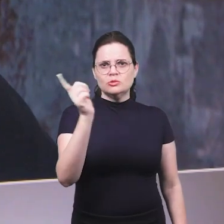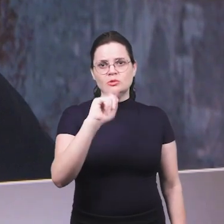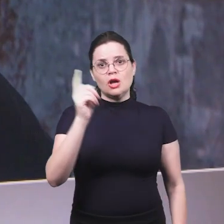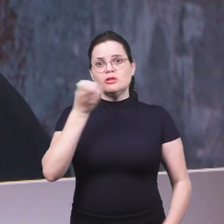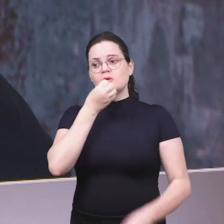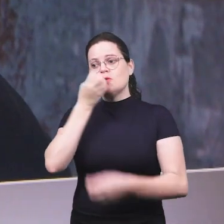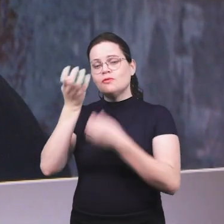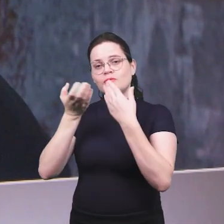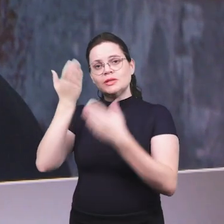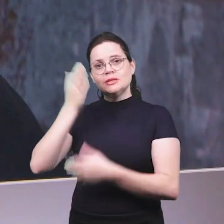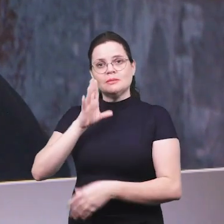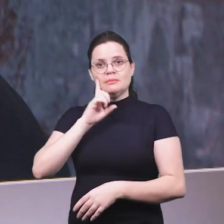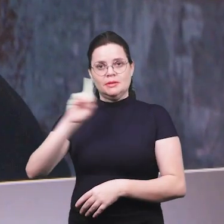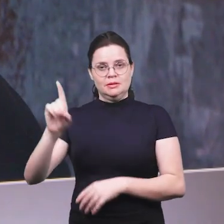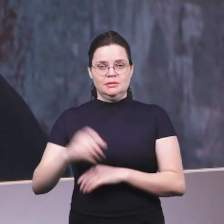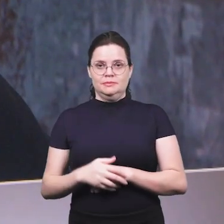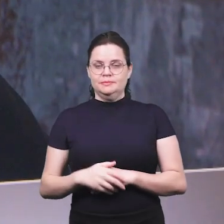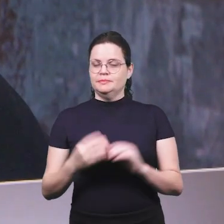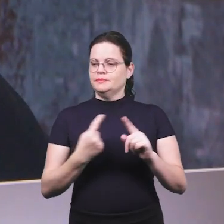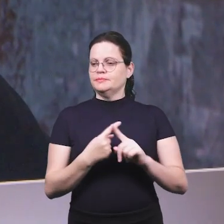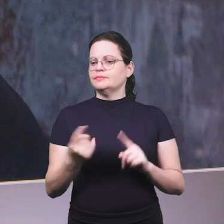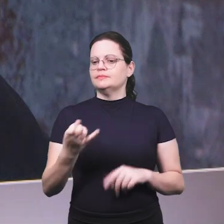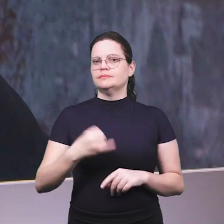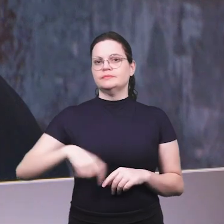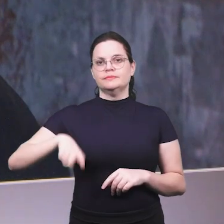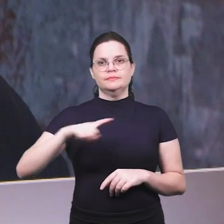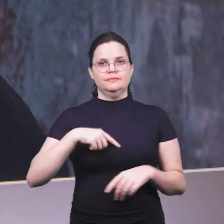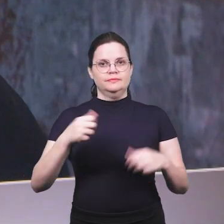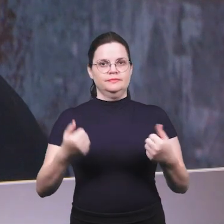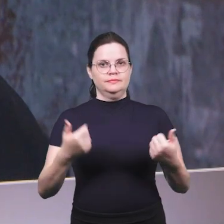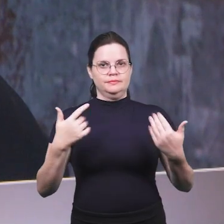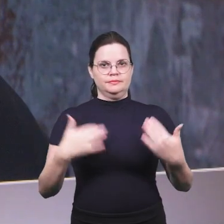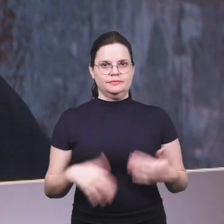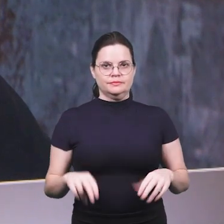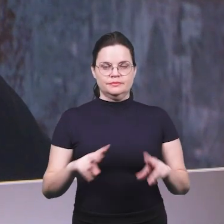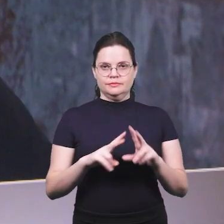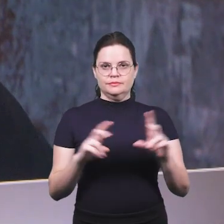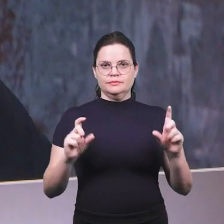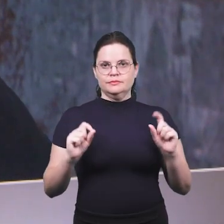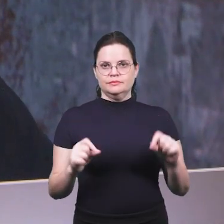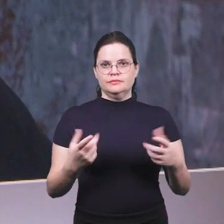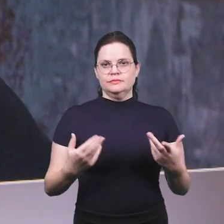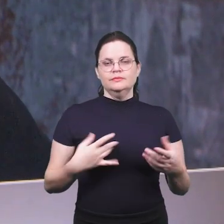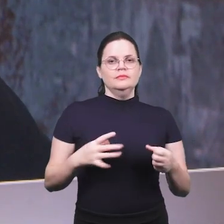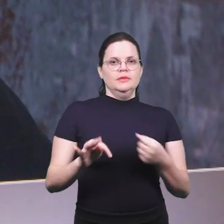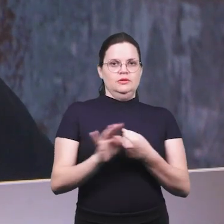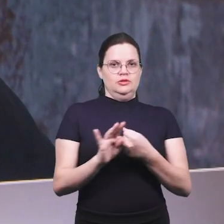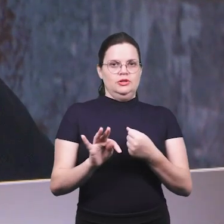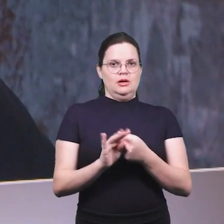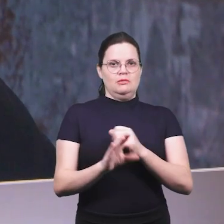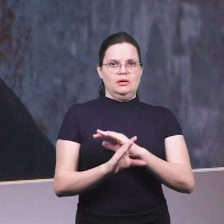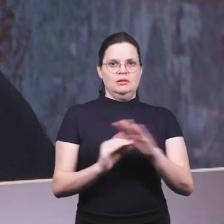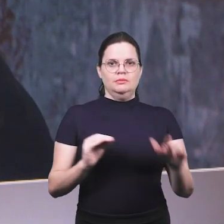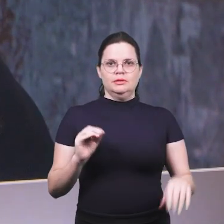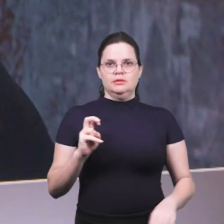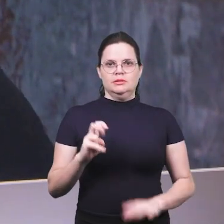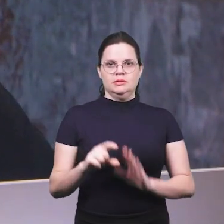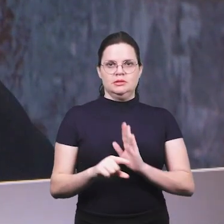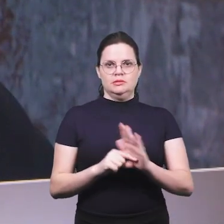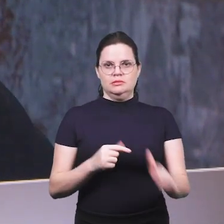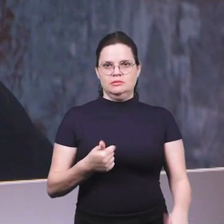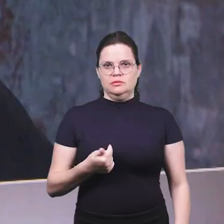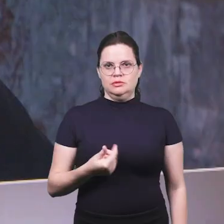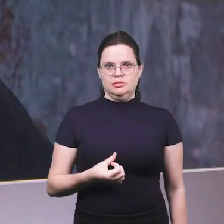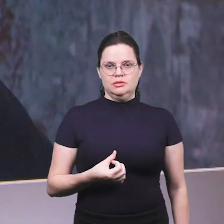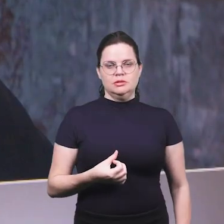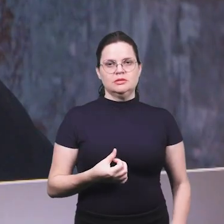quando fala aqui, muitos querem argumentar em cima desse aspecto de Tiago 5,16, né? Eles colocam esse